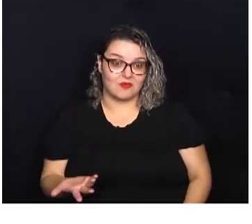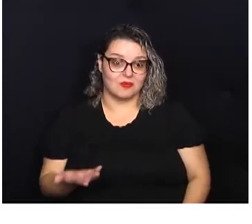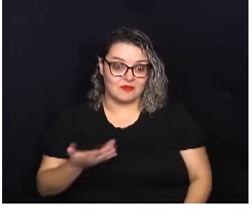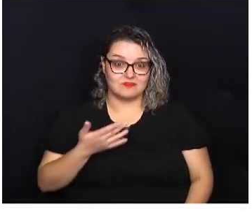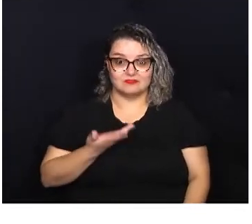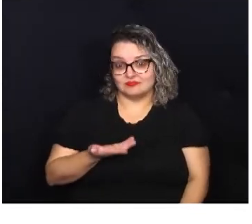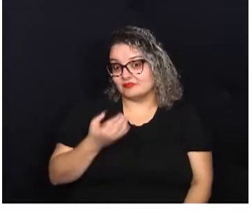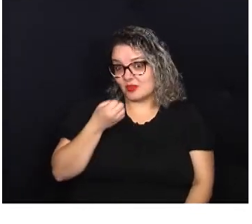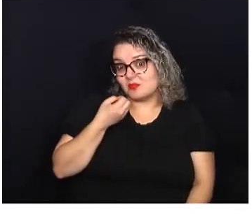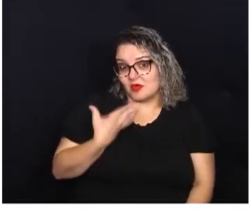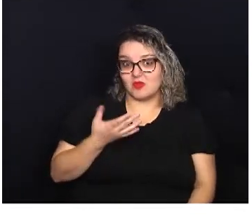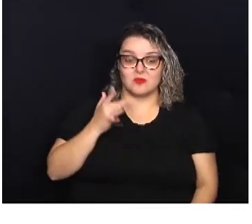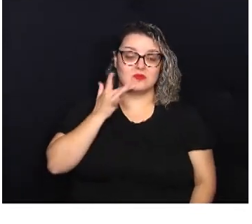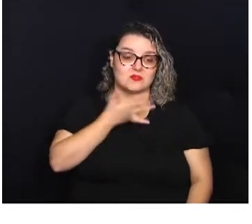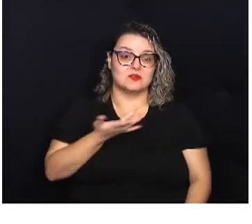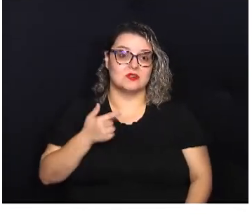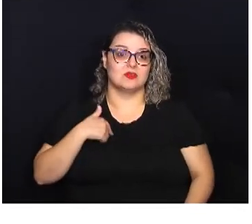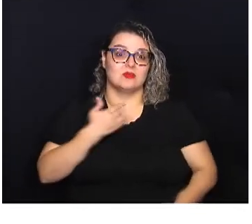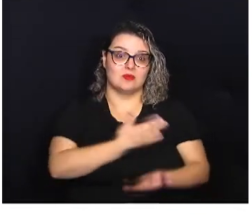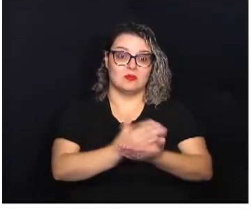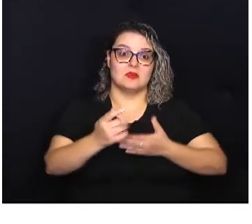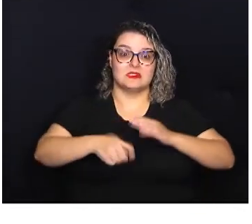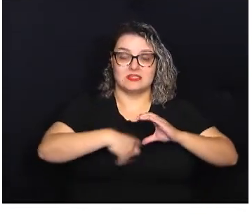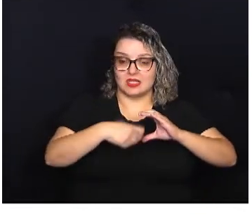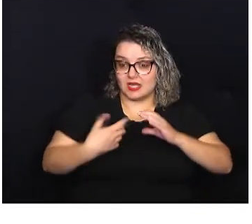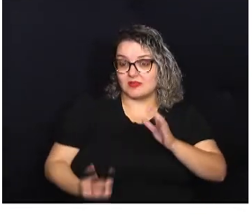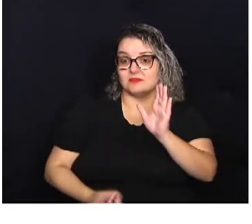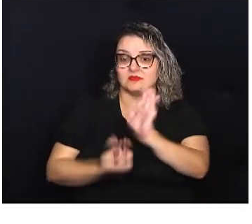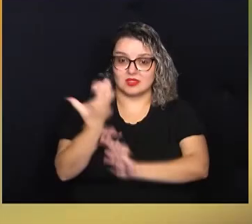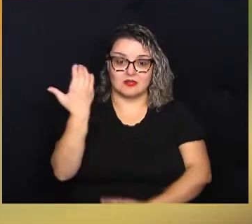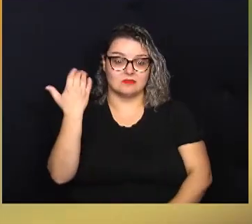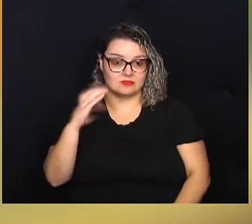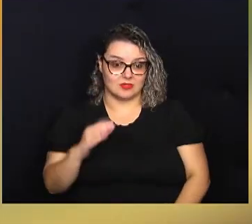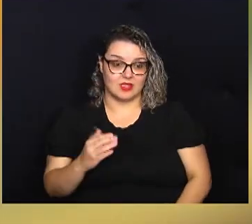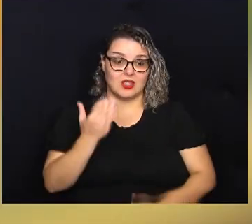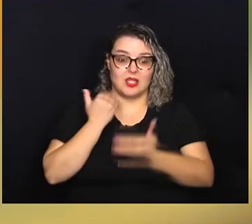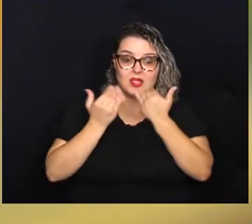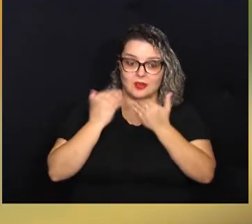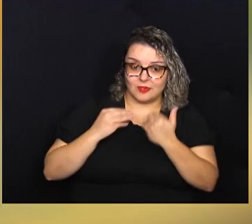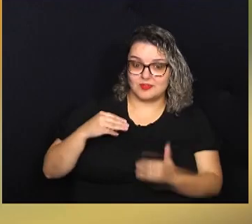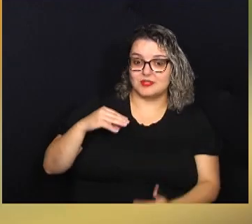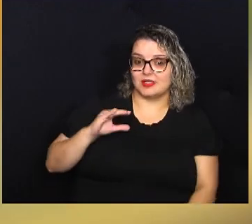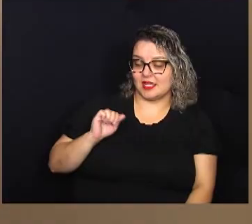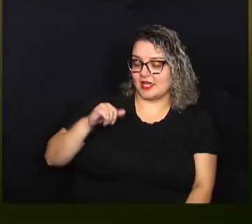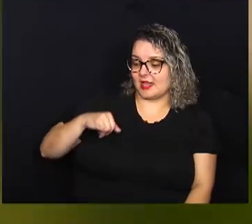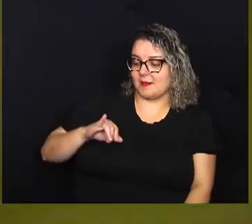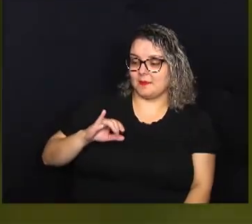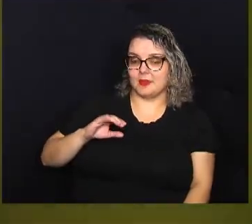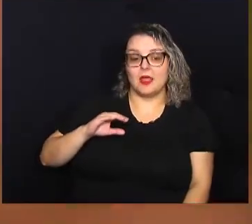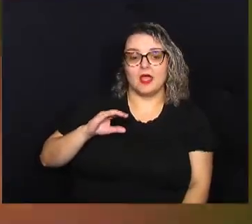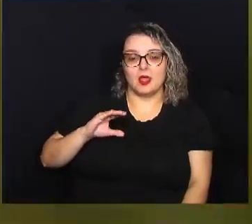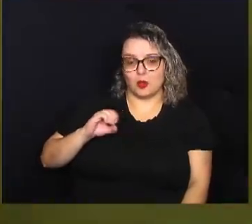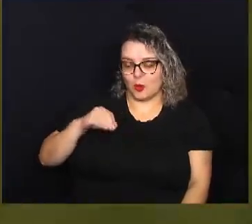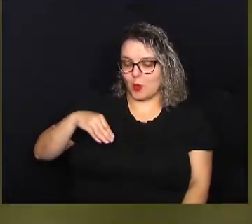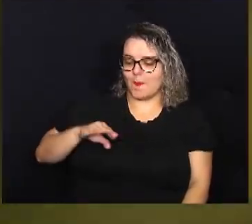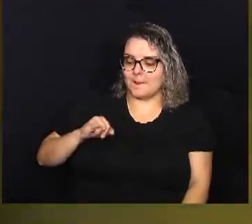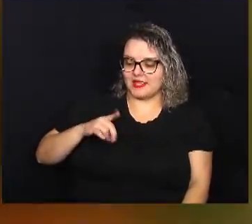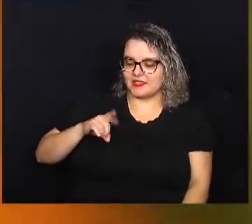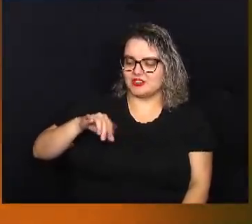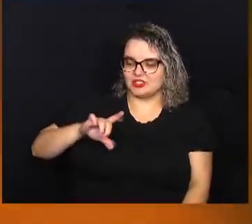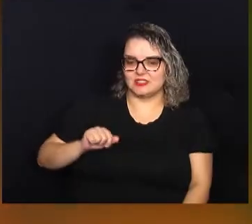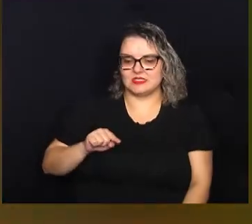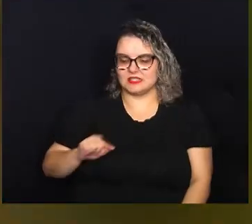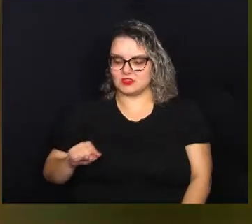primeiro aí eu comecei a gravar postei criei o comidinhas da Camilinha que é comidinhas underline da Camilinha